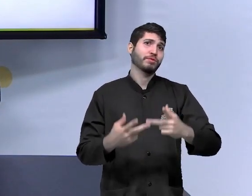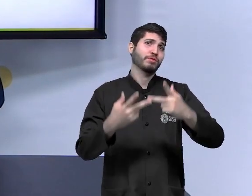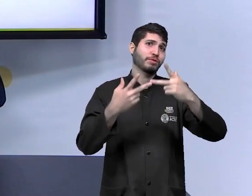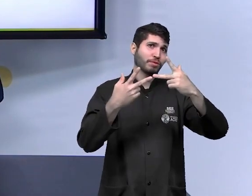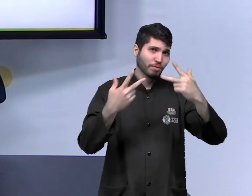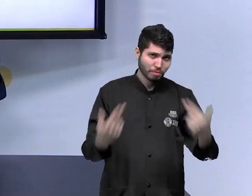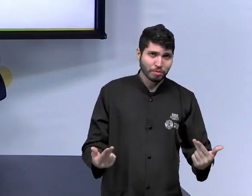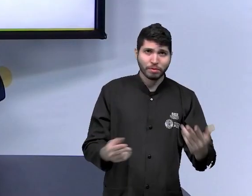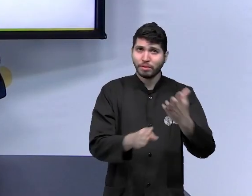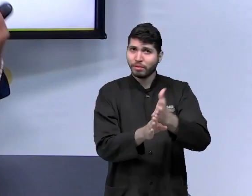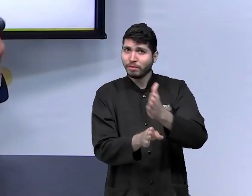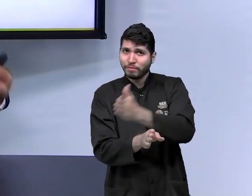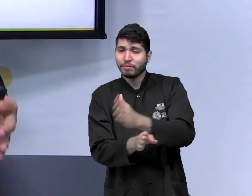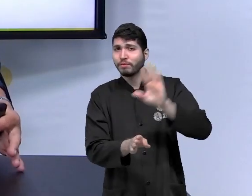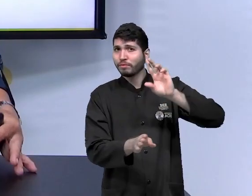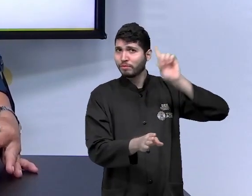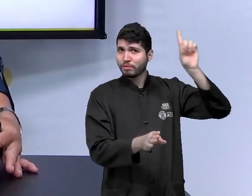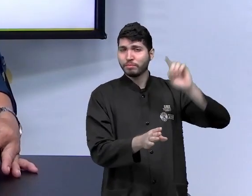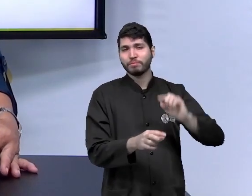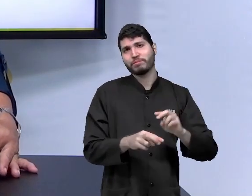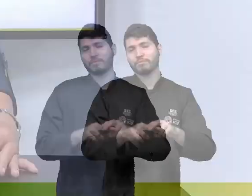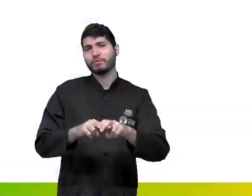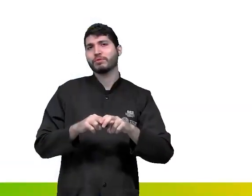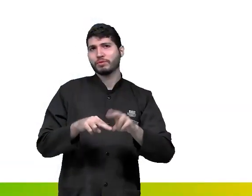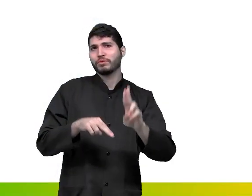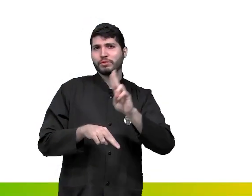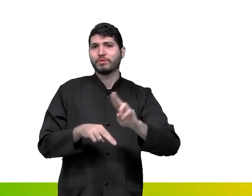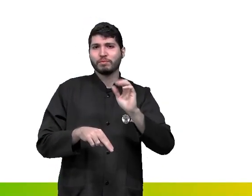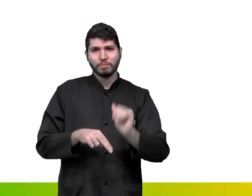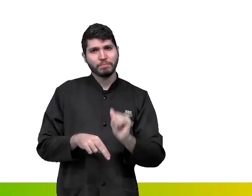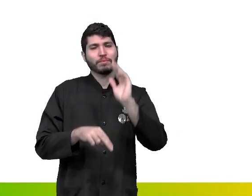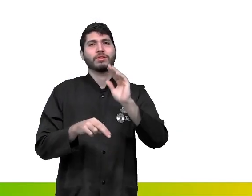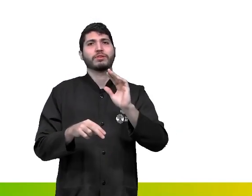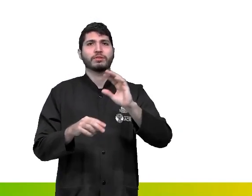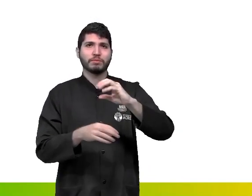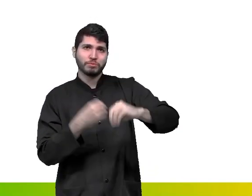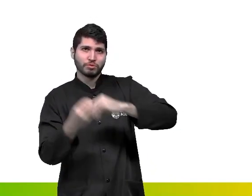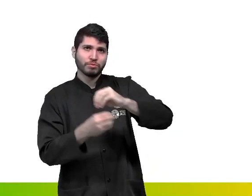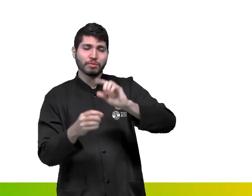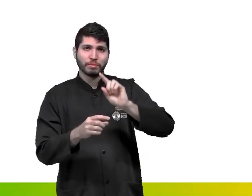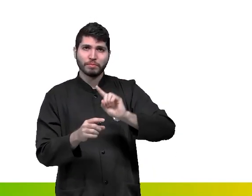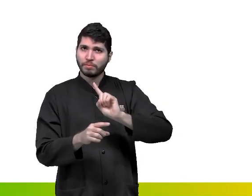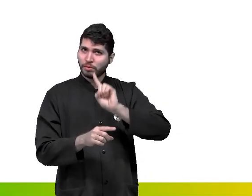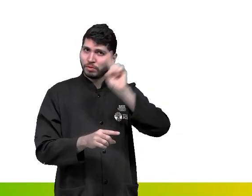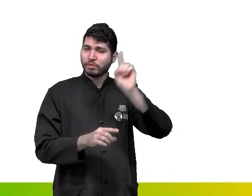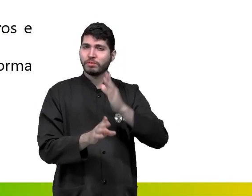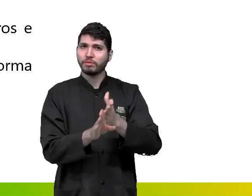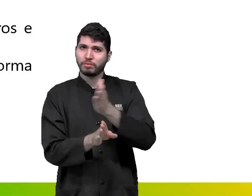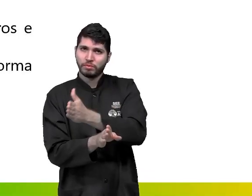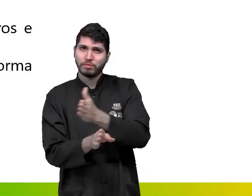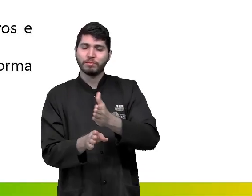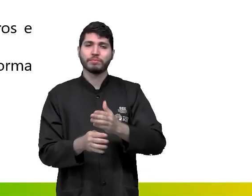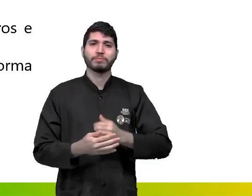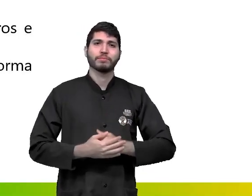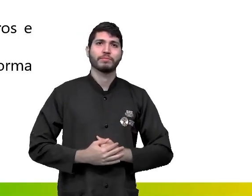isso que a gente diz que ocorre na região de fronteira, tá bom? Então, o Rio Branco aqui não faz parte dessa região.